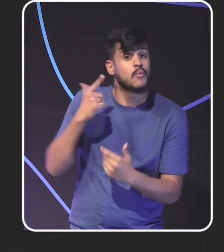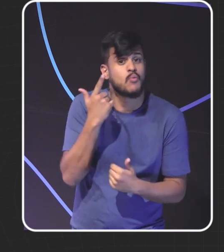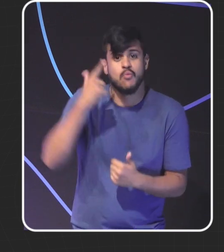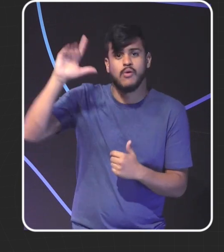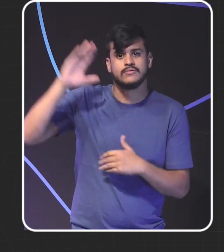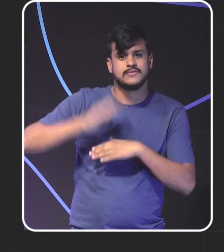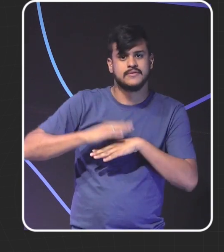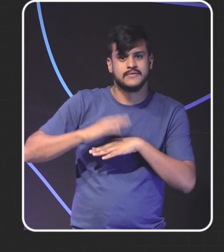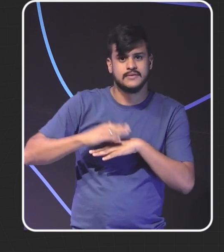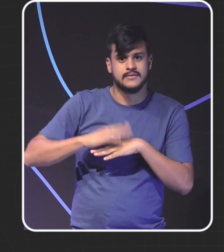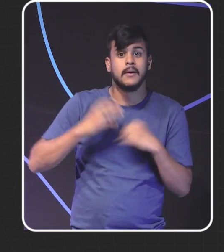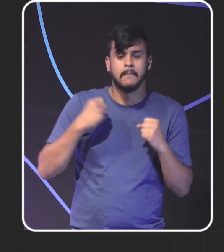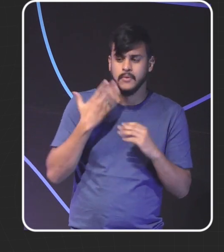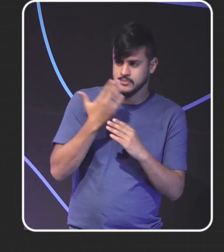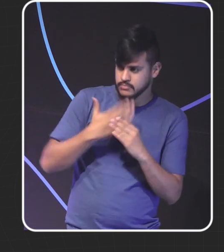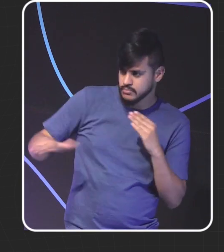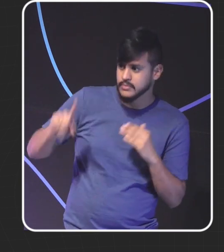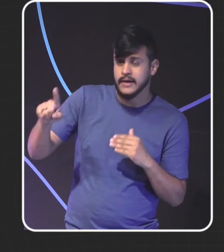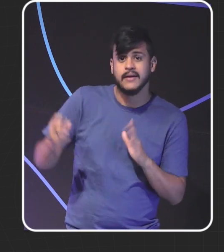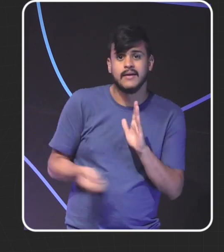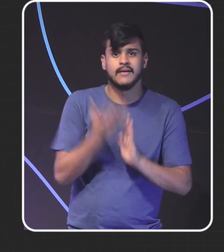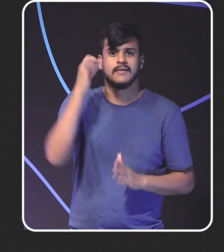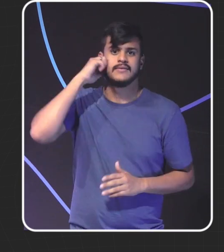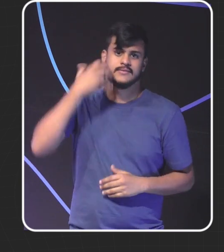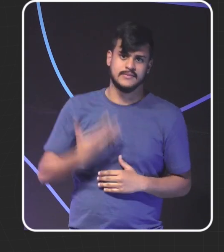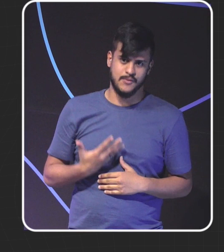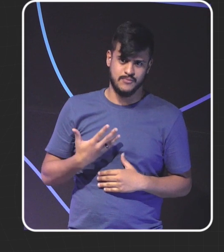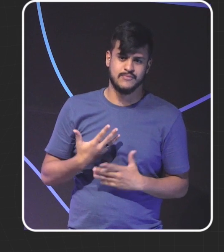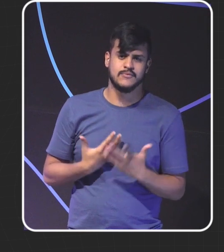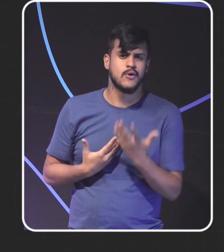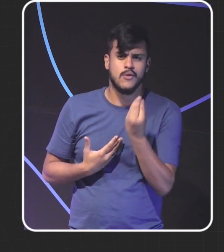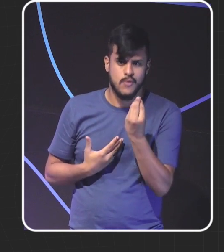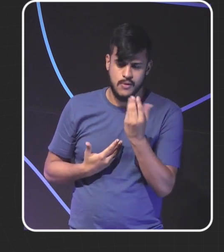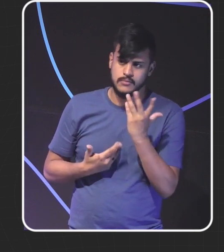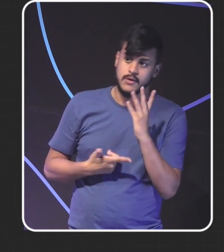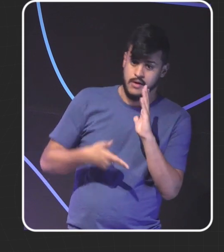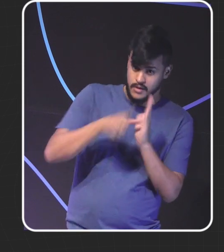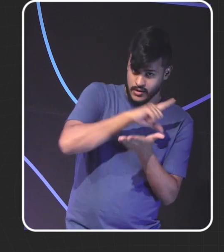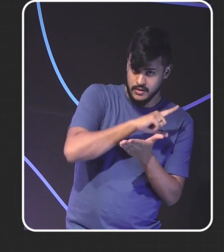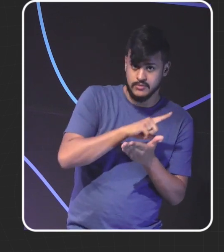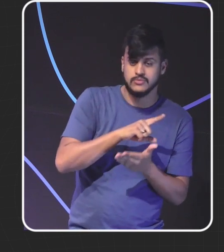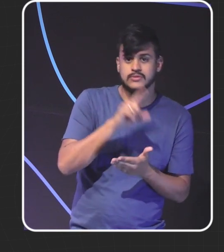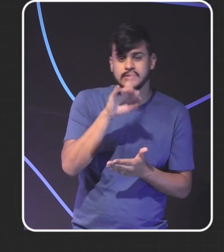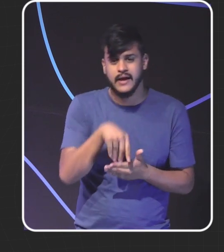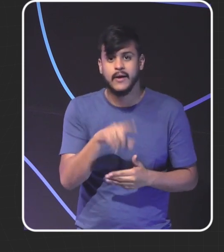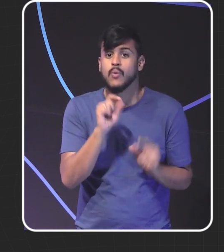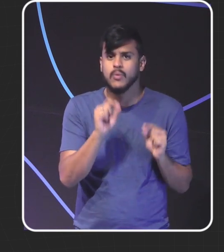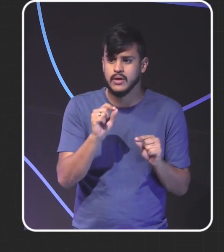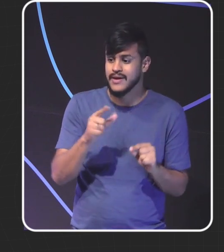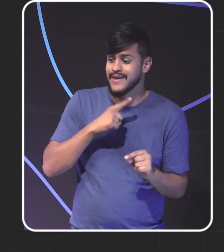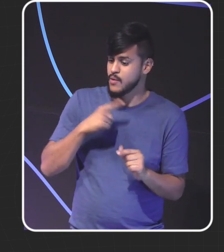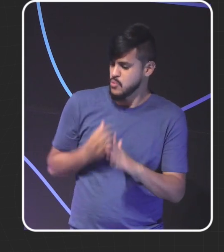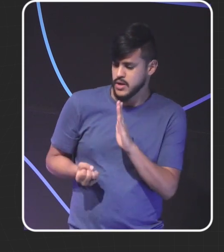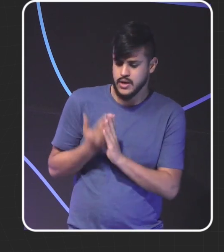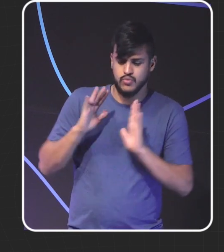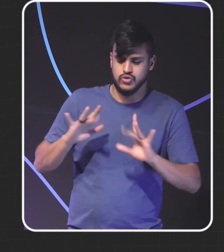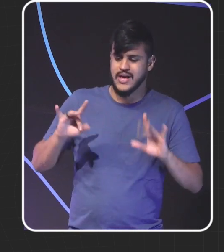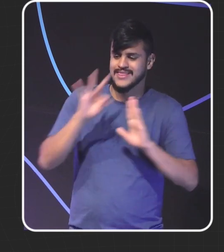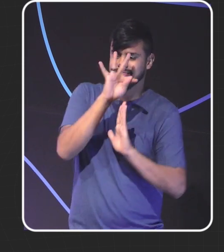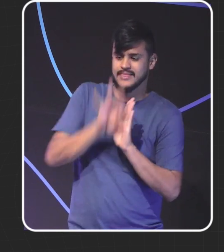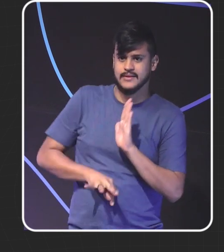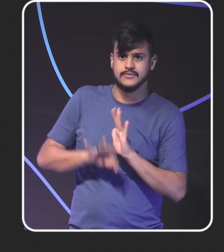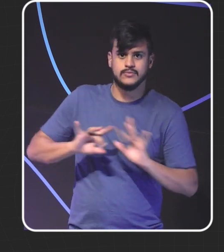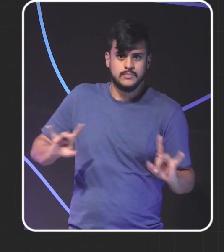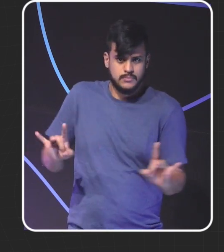a descrição. Ou seja, primeiro eles funcionavam na ideia de você criar o prompt, né? Que é o texto que